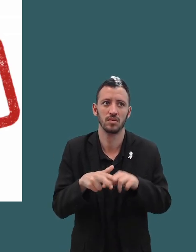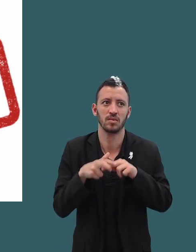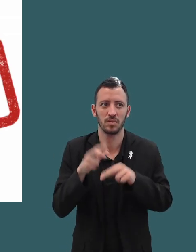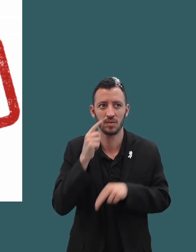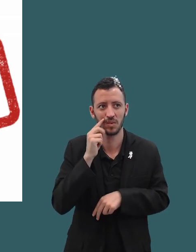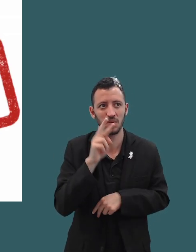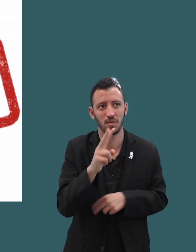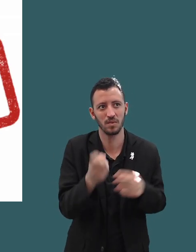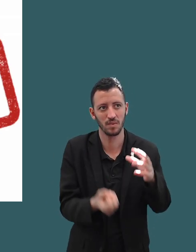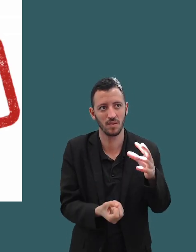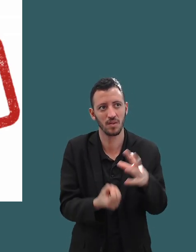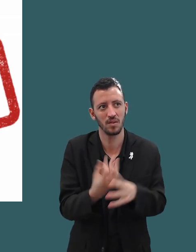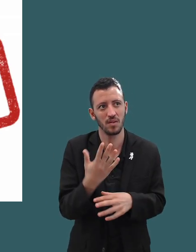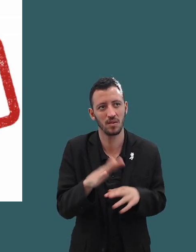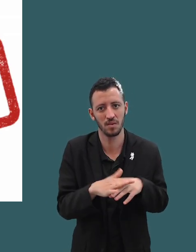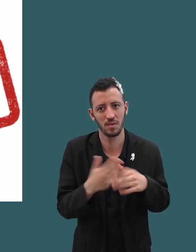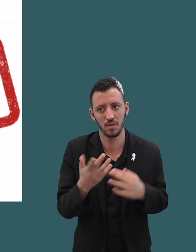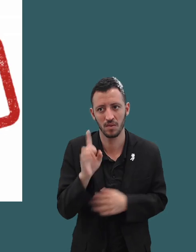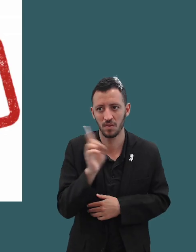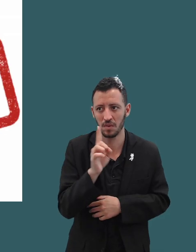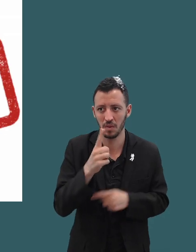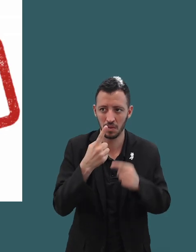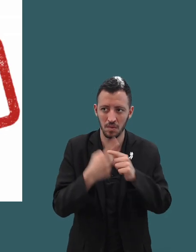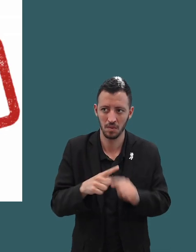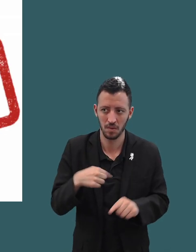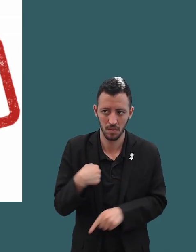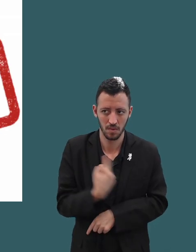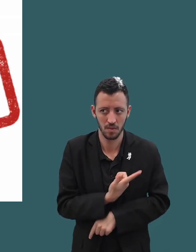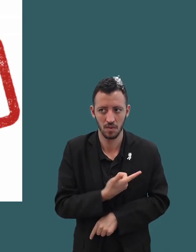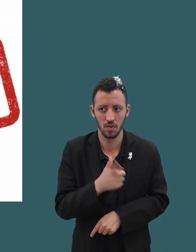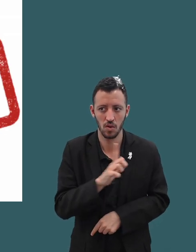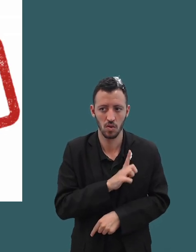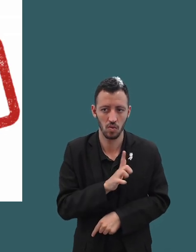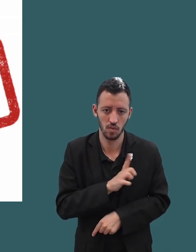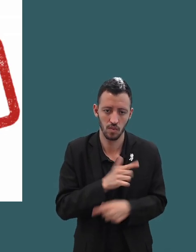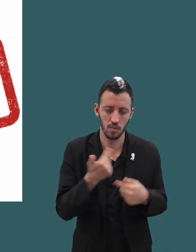vejam que é uma construção que ela não é desafiada porque a gente não tem